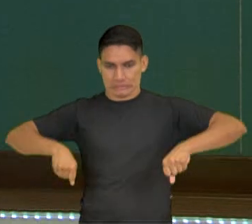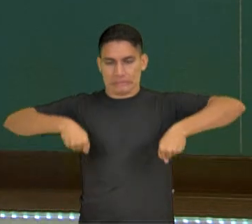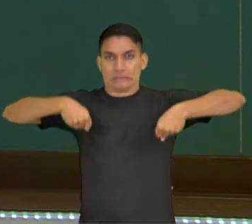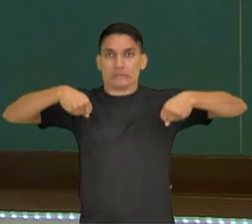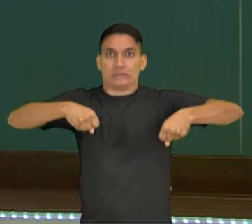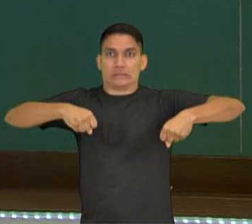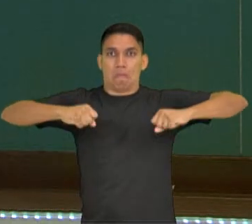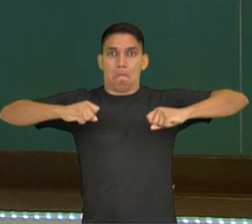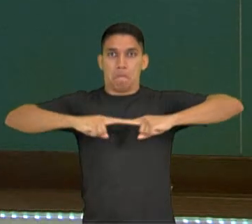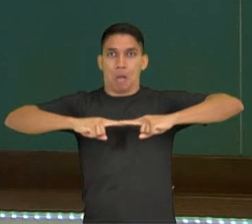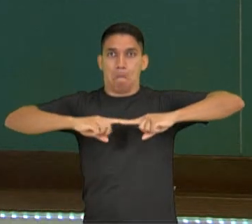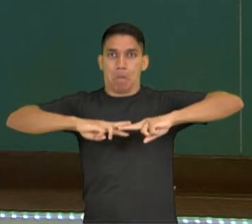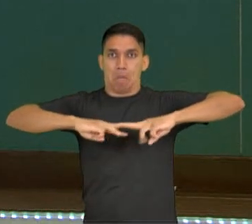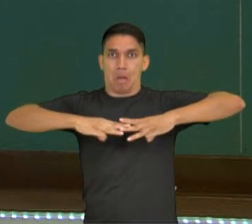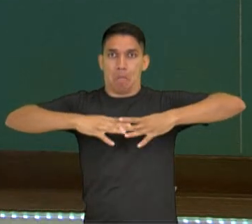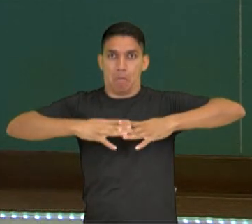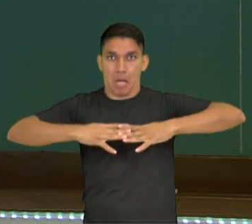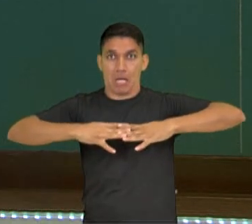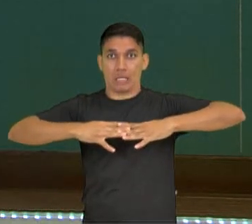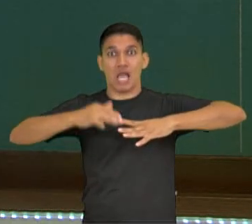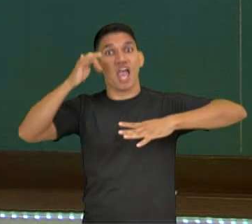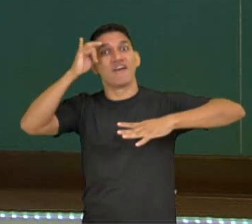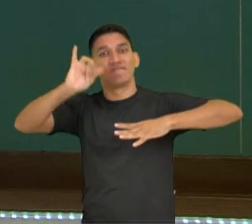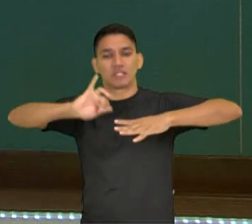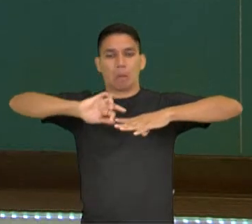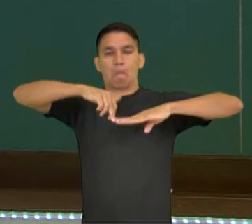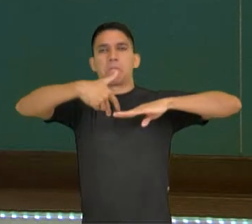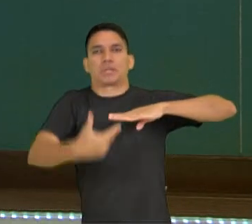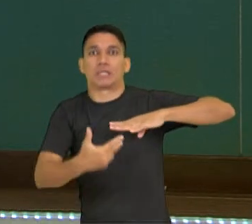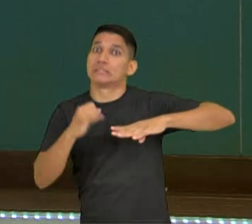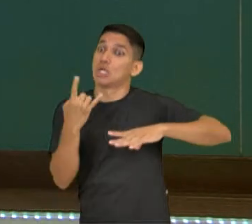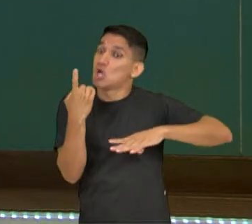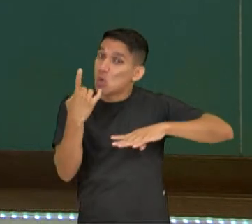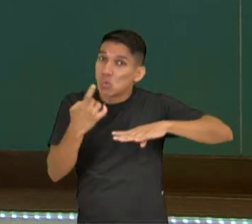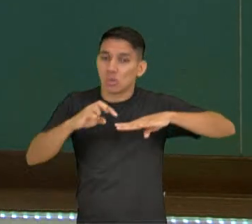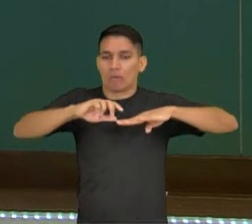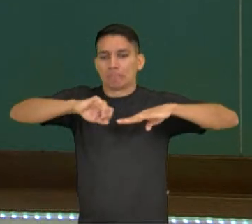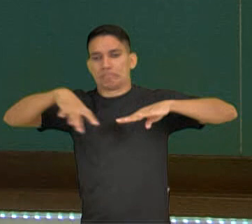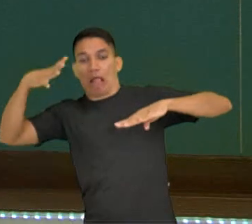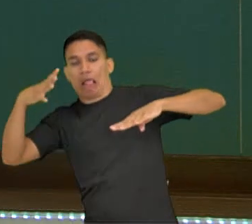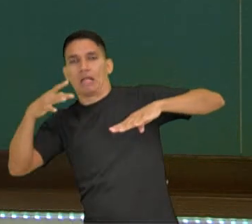essa corda tenha dificuldade de cair. Mas se uma pessoa soltar,